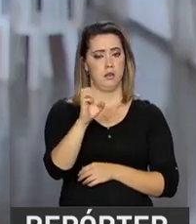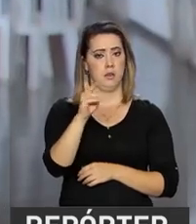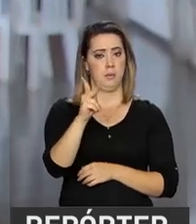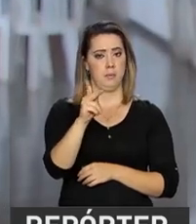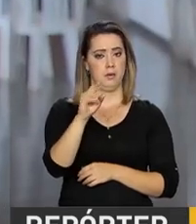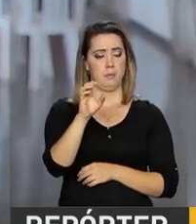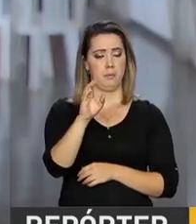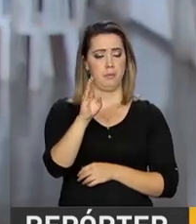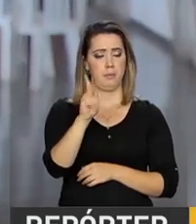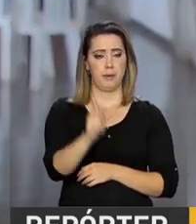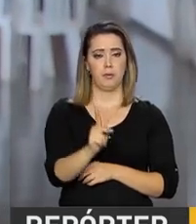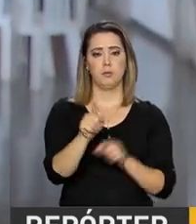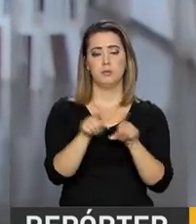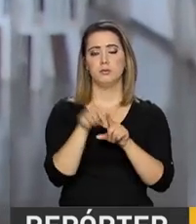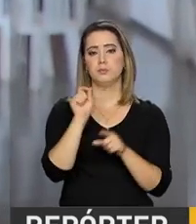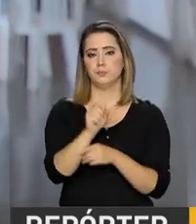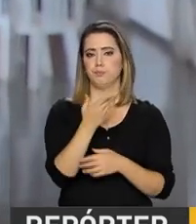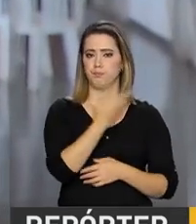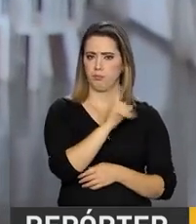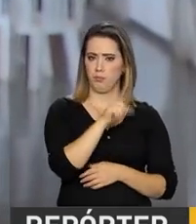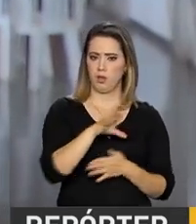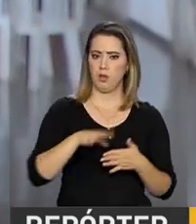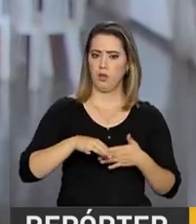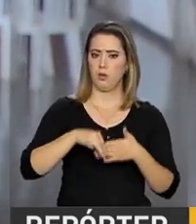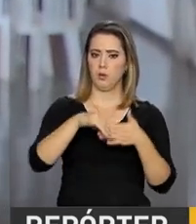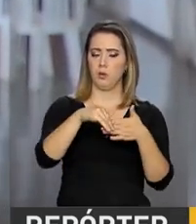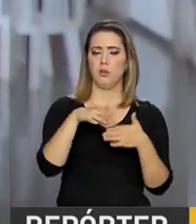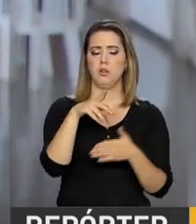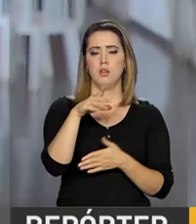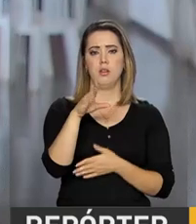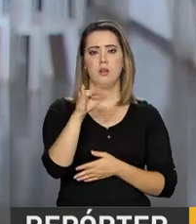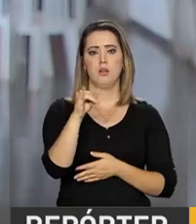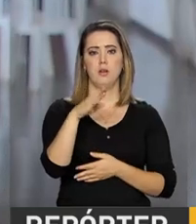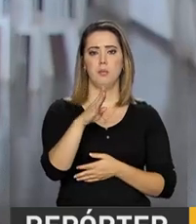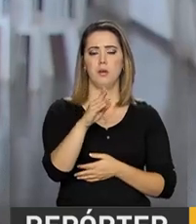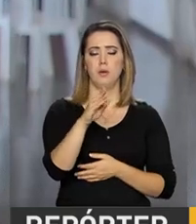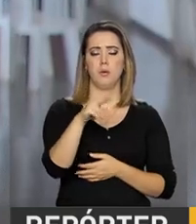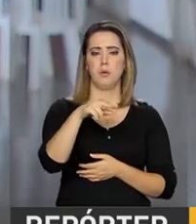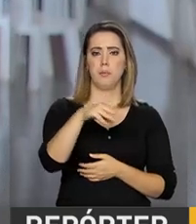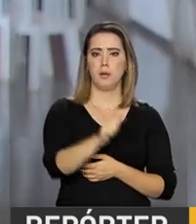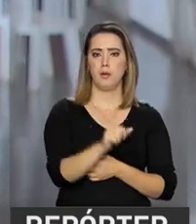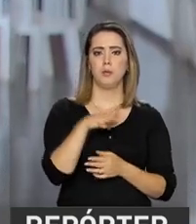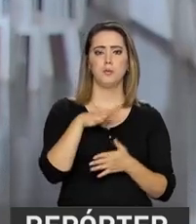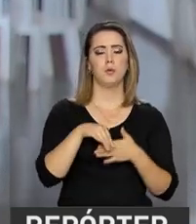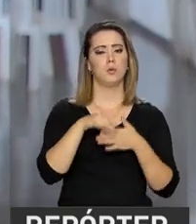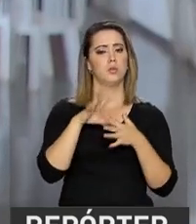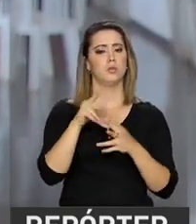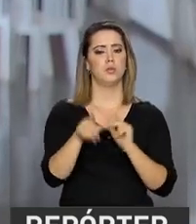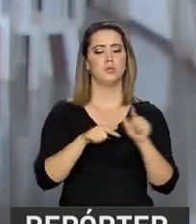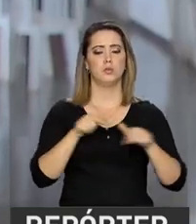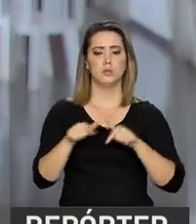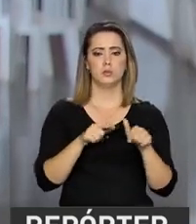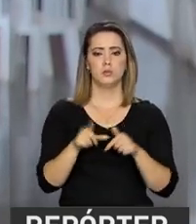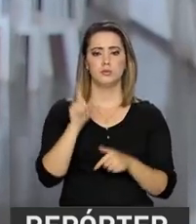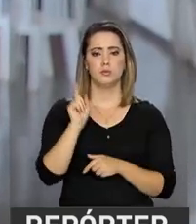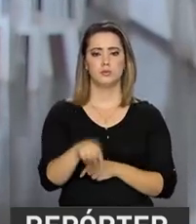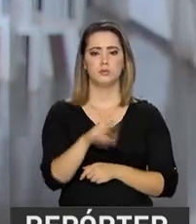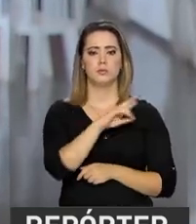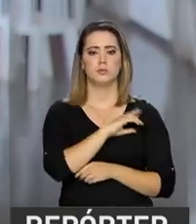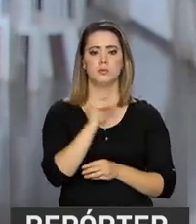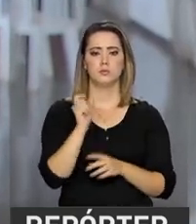e ele tem é é coordenado todas as ações no que diz respeito é a